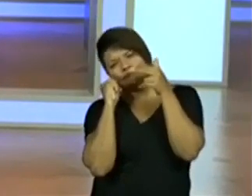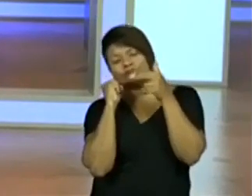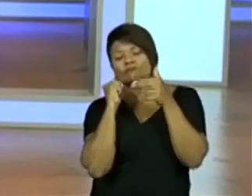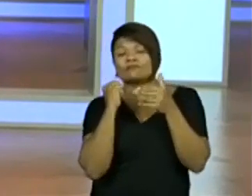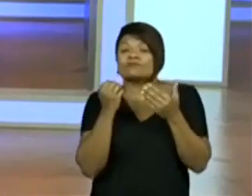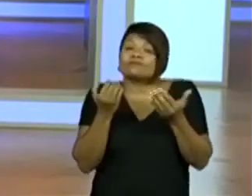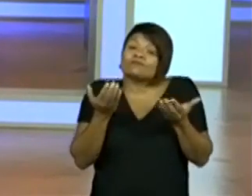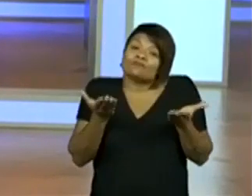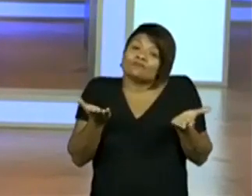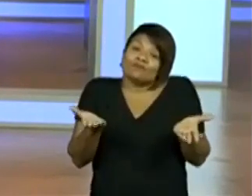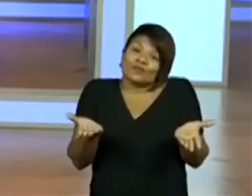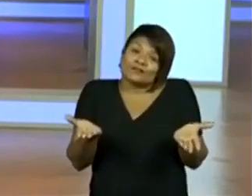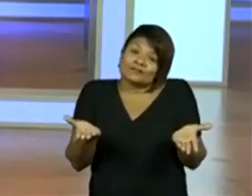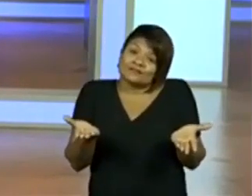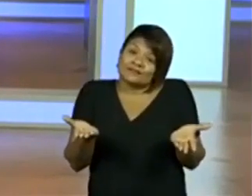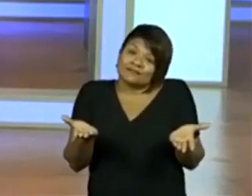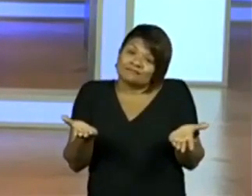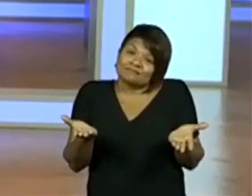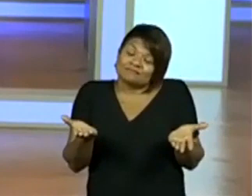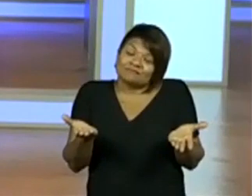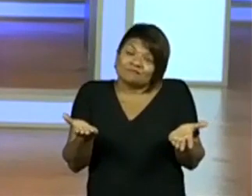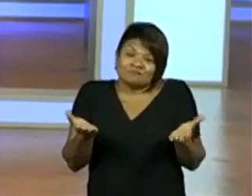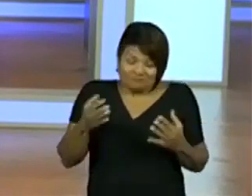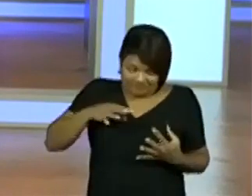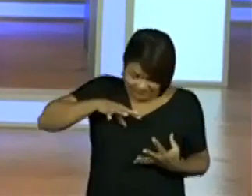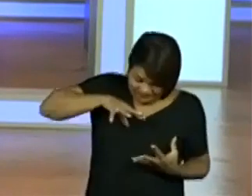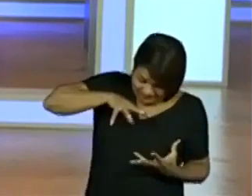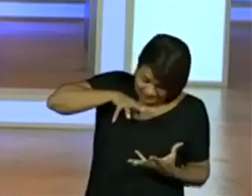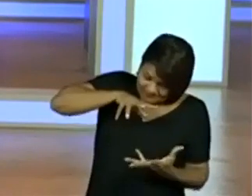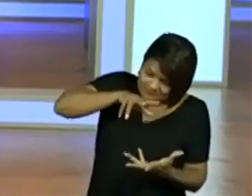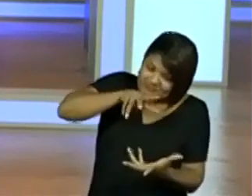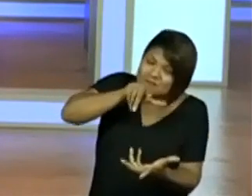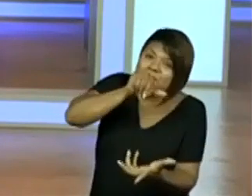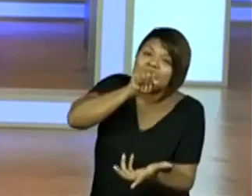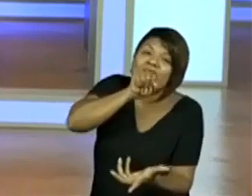E foi assim, minha gente, que a Mãe Terra sonhou,